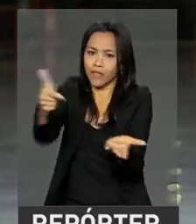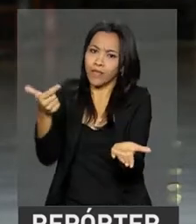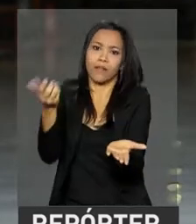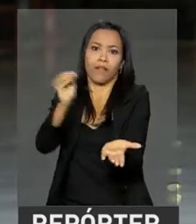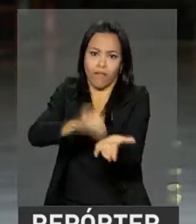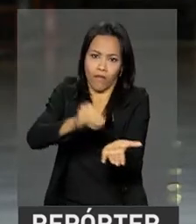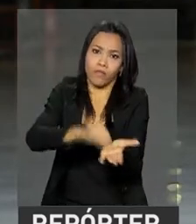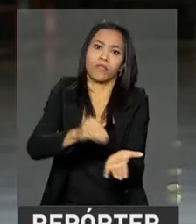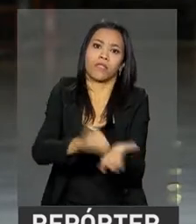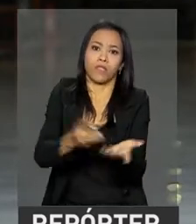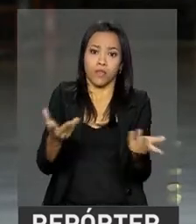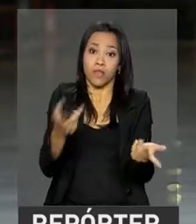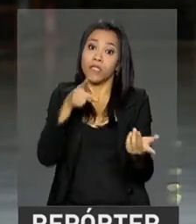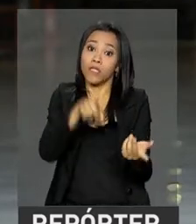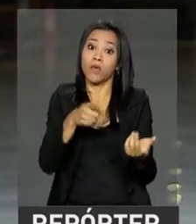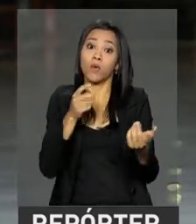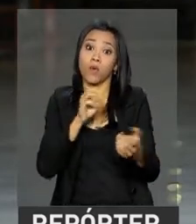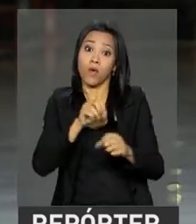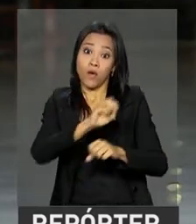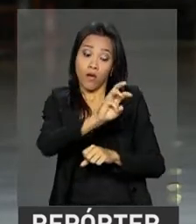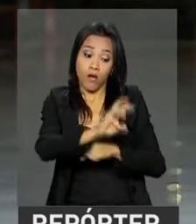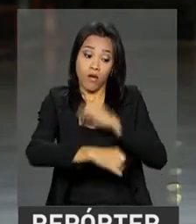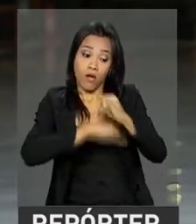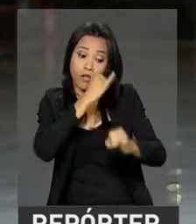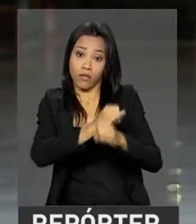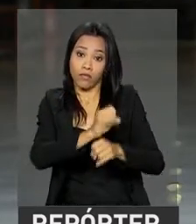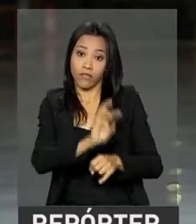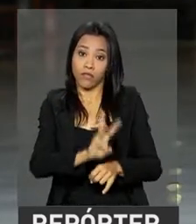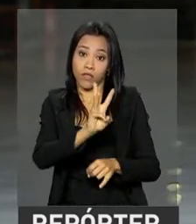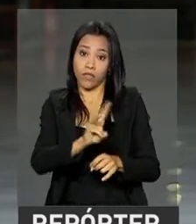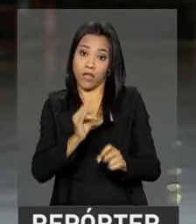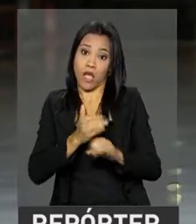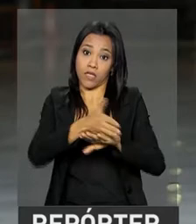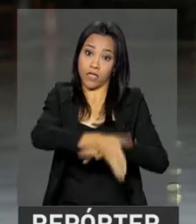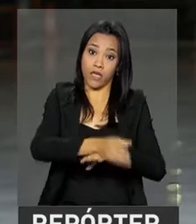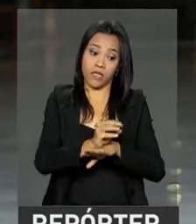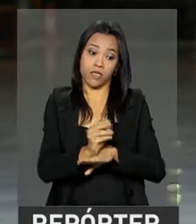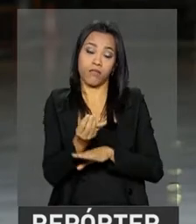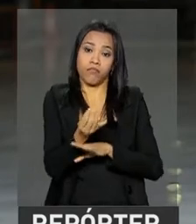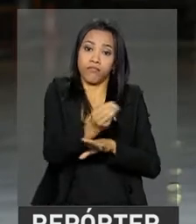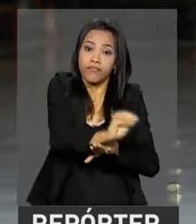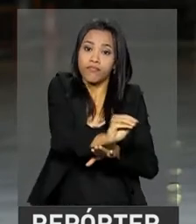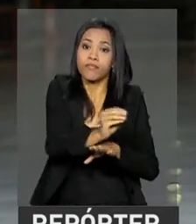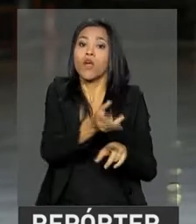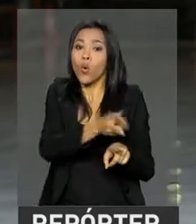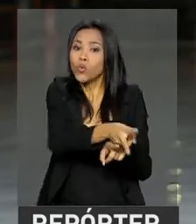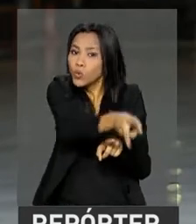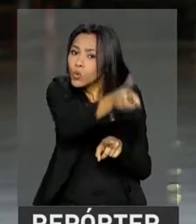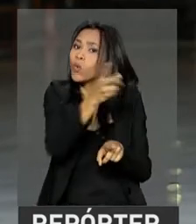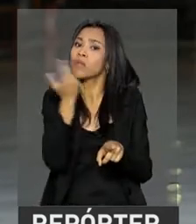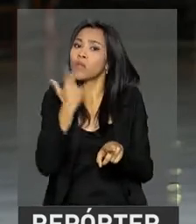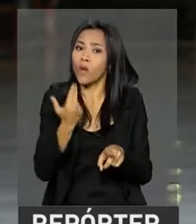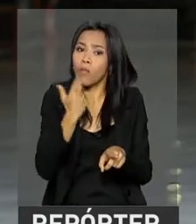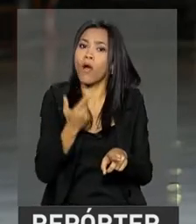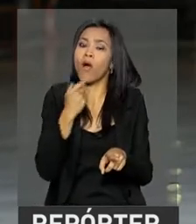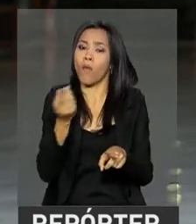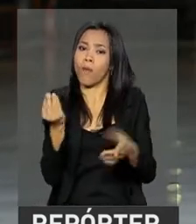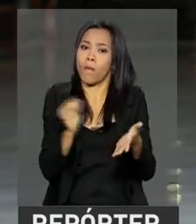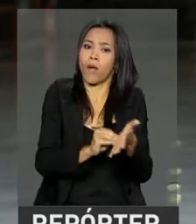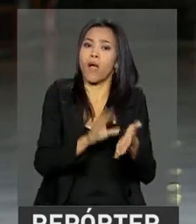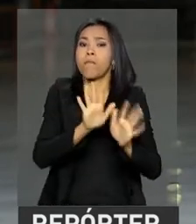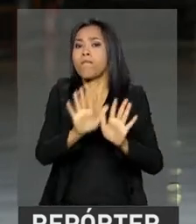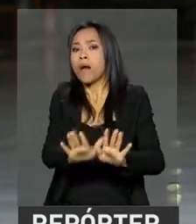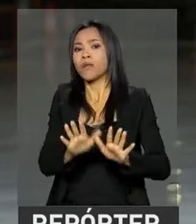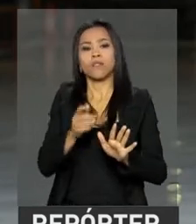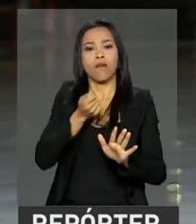agendamento online do serviço e também o atendimento presencial nos postos da Polícia Federal continuarão funcionando normalmente, mas não